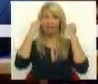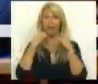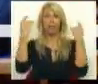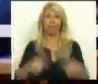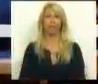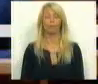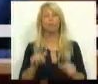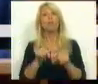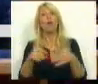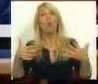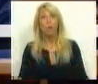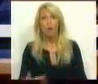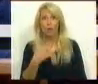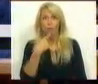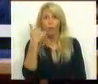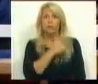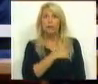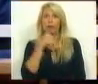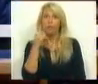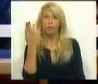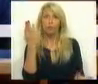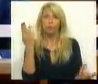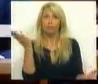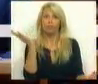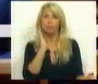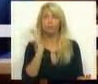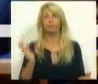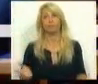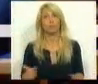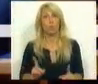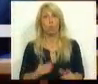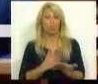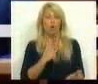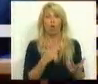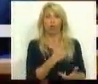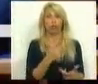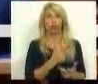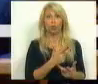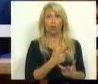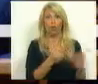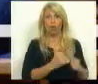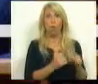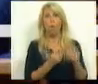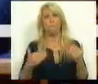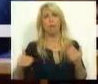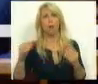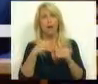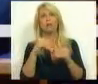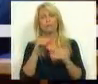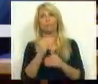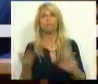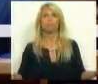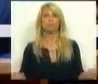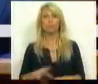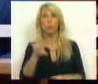sujeito a sacrifícios extremos, muito para além do memorando de entendimento, o país é confrontado com a inutilidade das suas provações